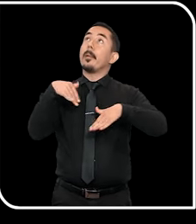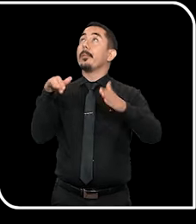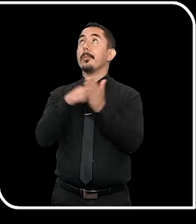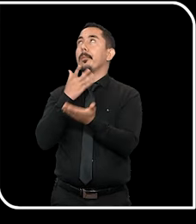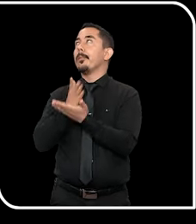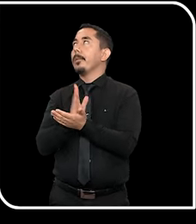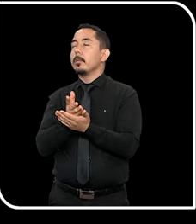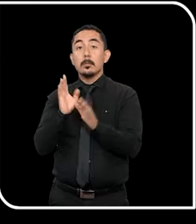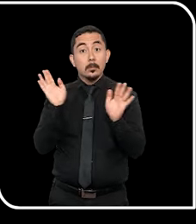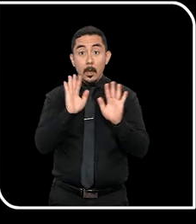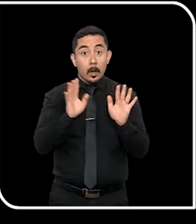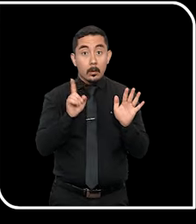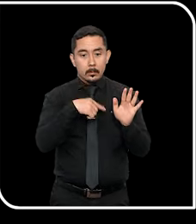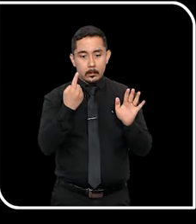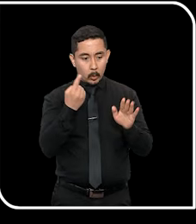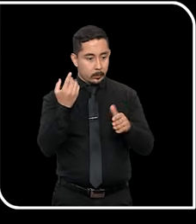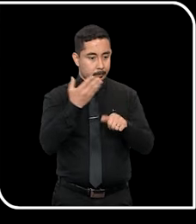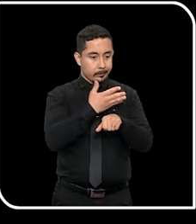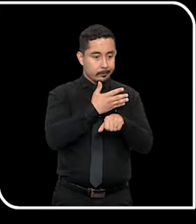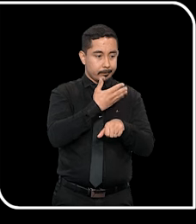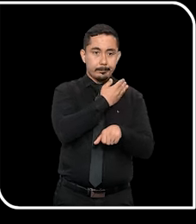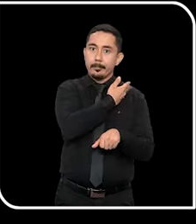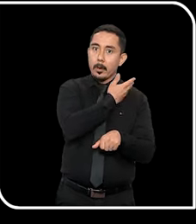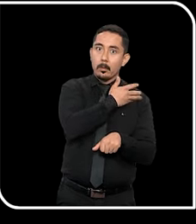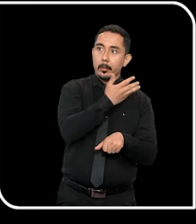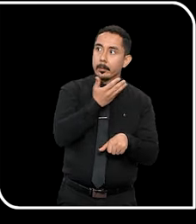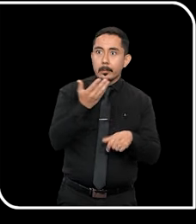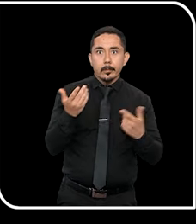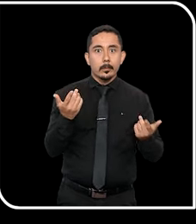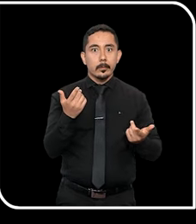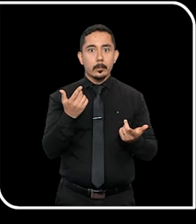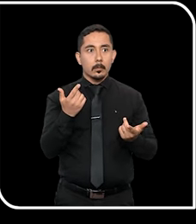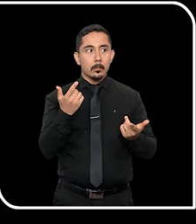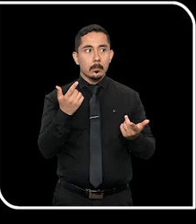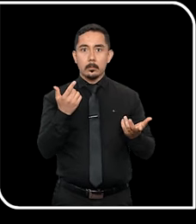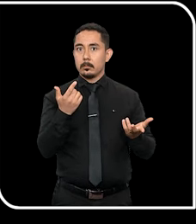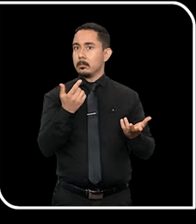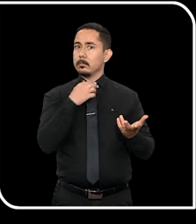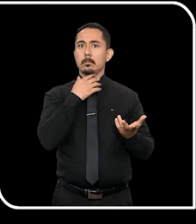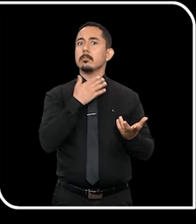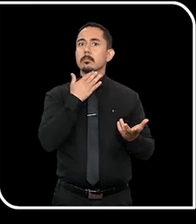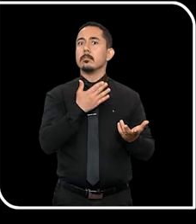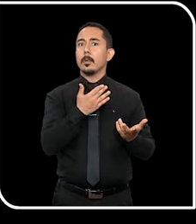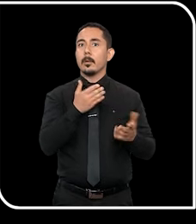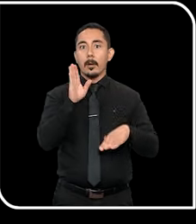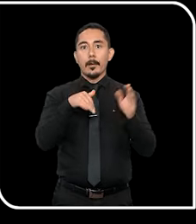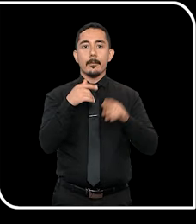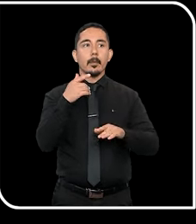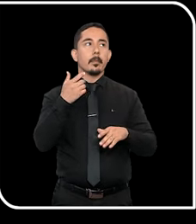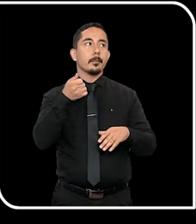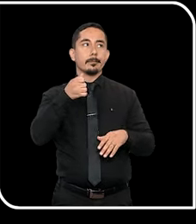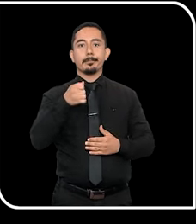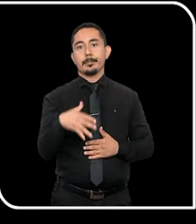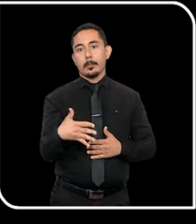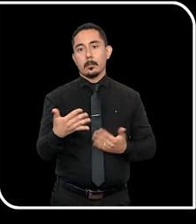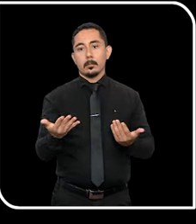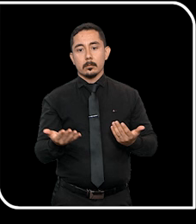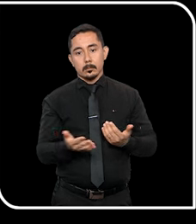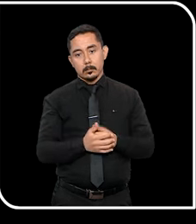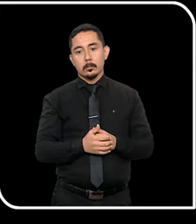nada pois é nós não podemos mais ser preconceituosos em p Olha que coisa né assim às vezes com deboche com uma brincadeira a gente